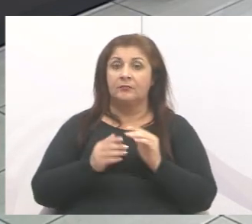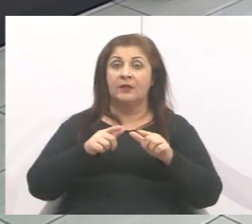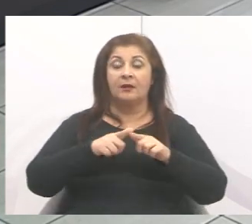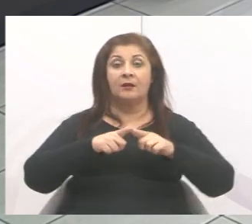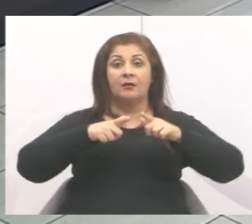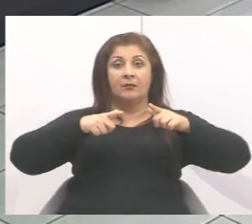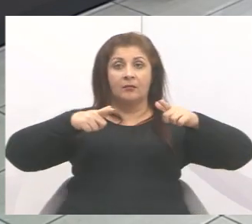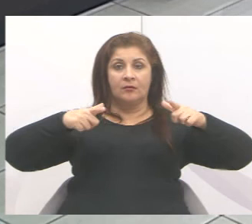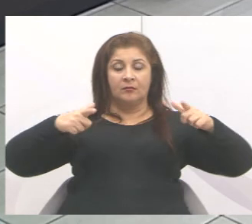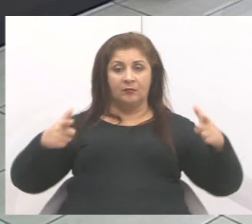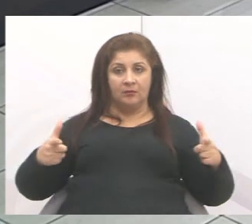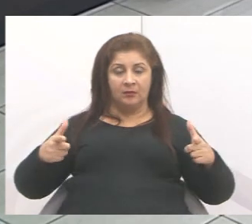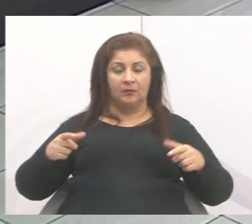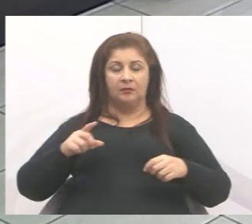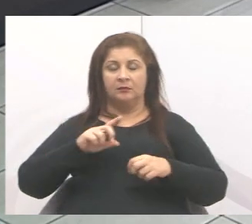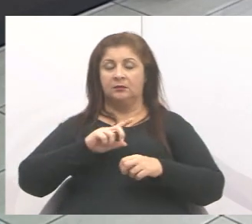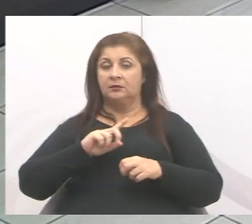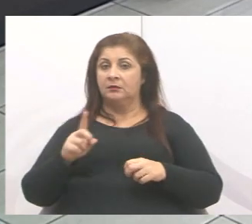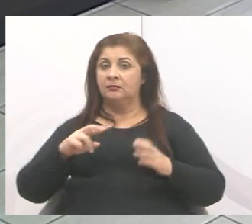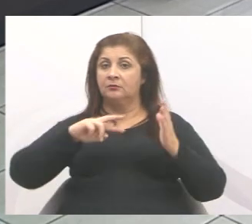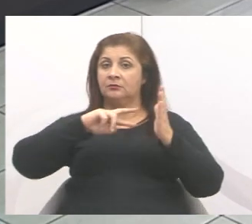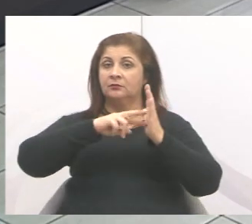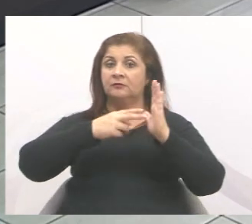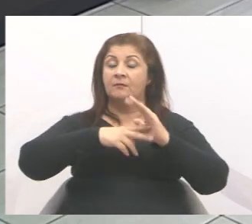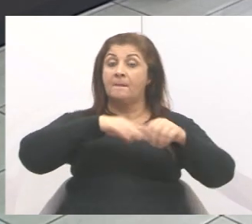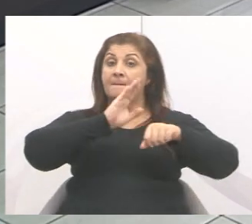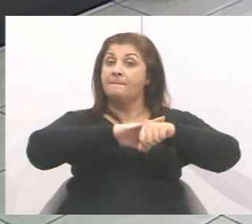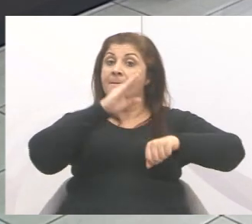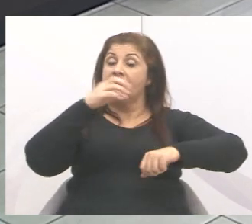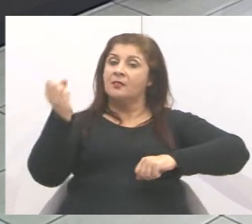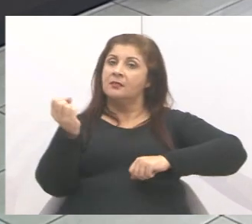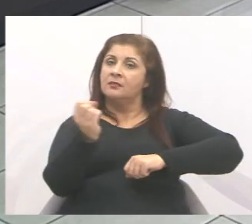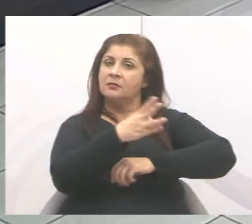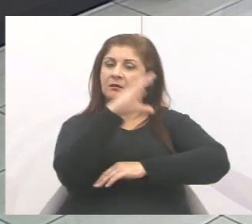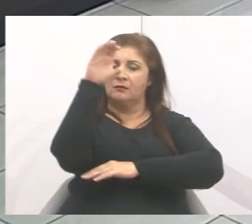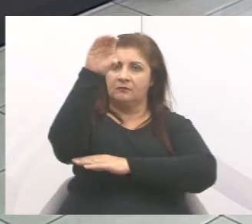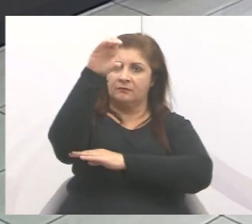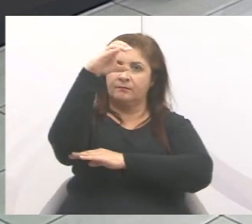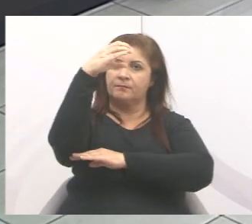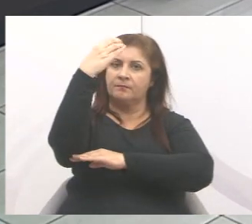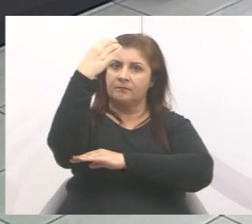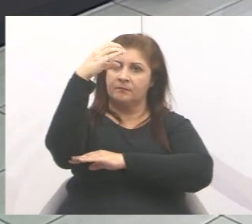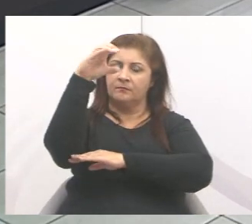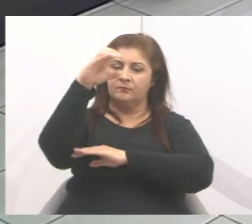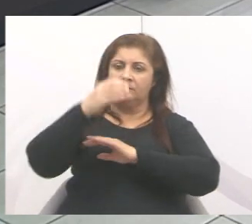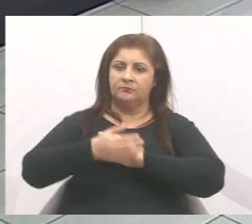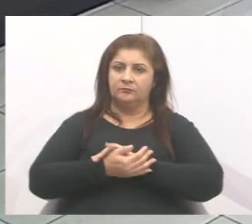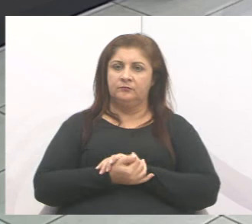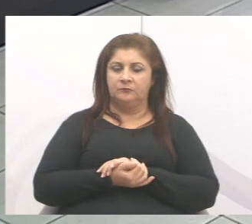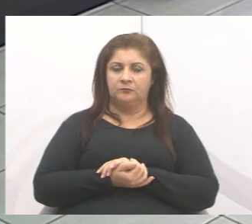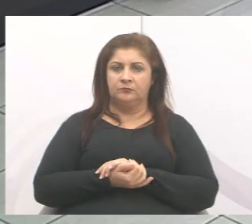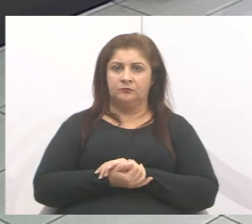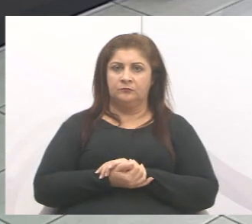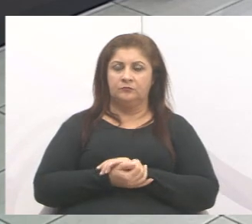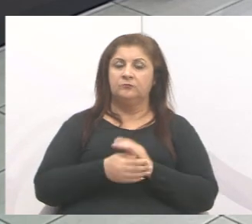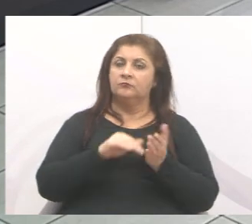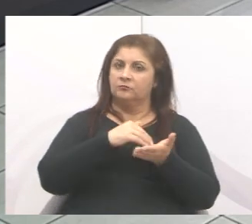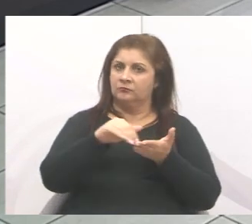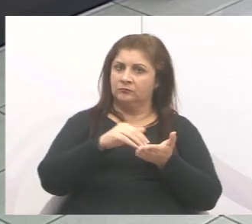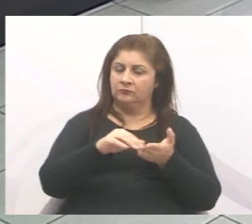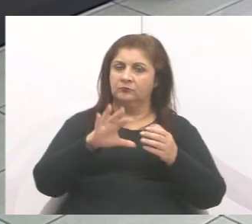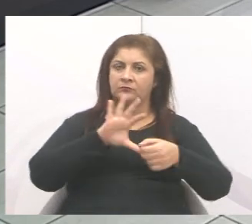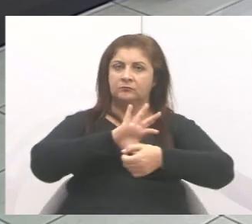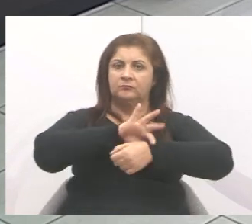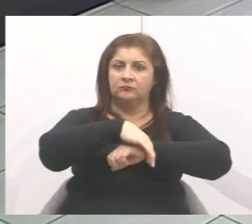ampliação, são aquisições e expansão das novas câmeras do COI. Então, a Secretaria de Segurança